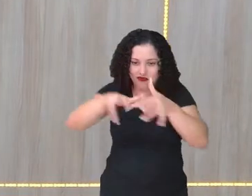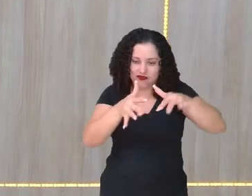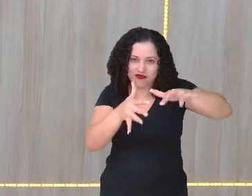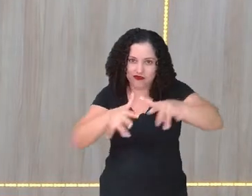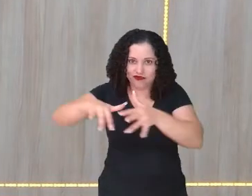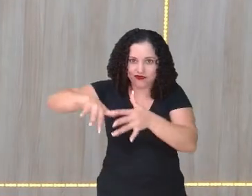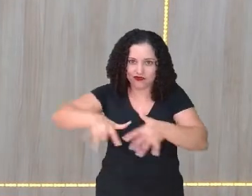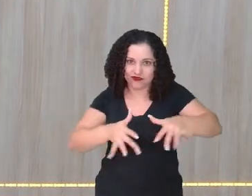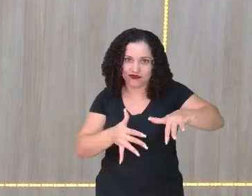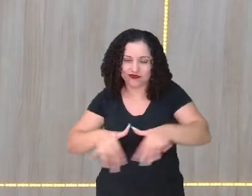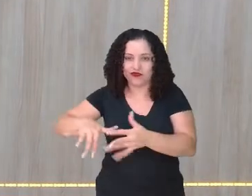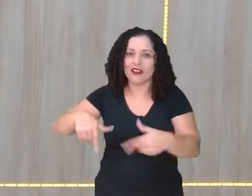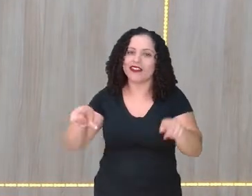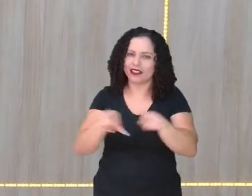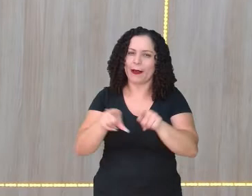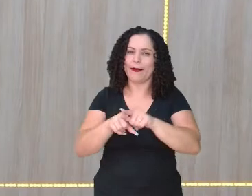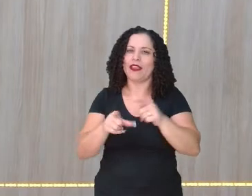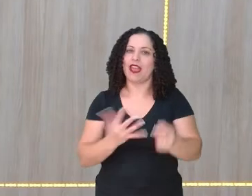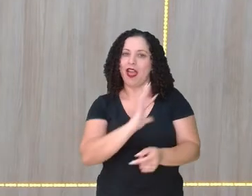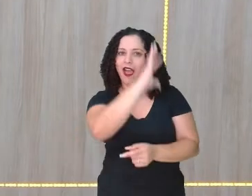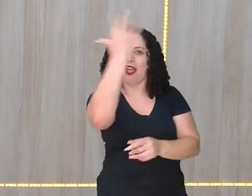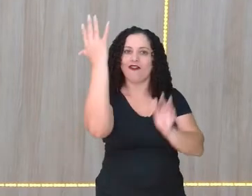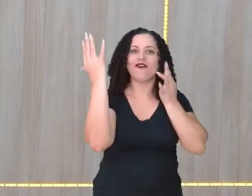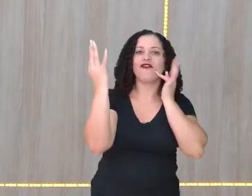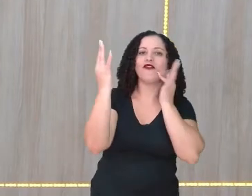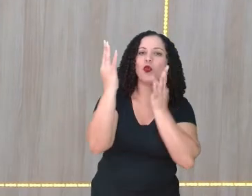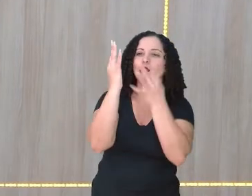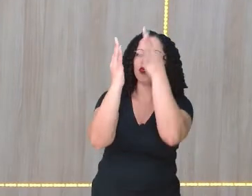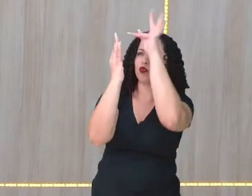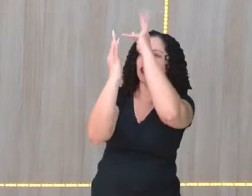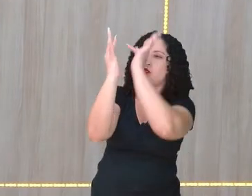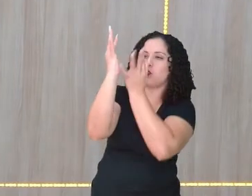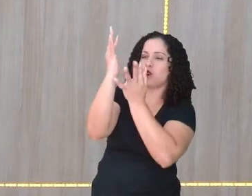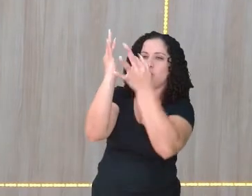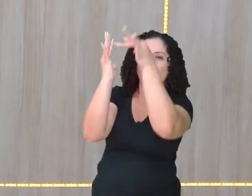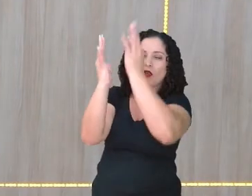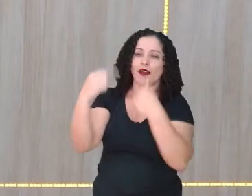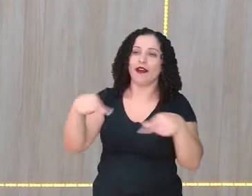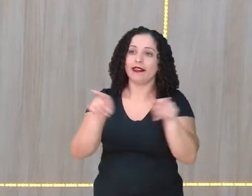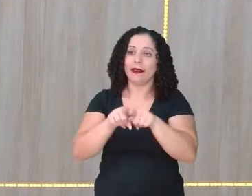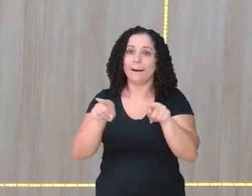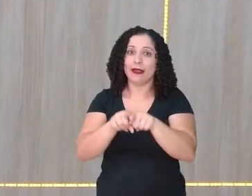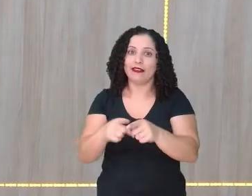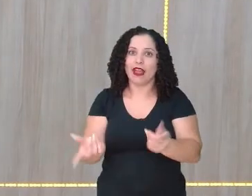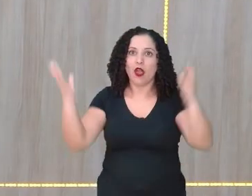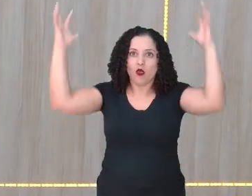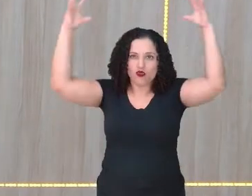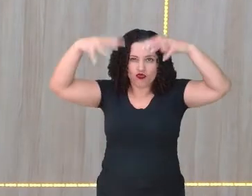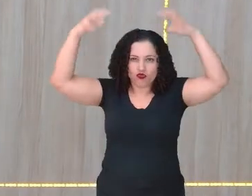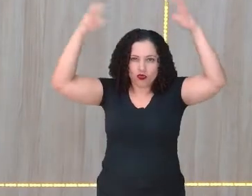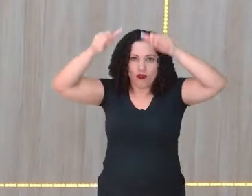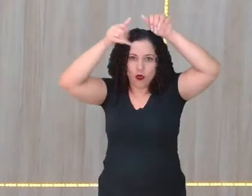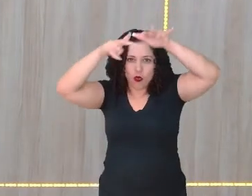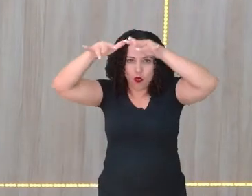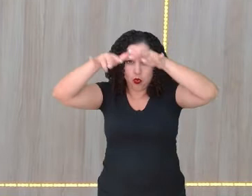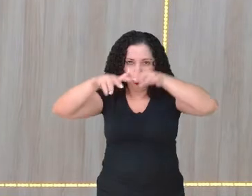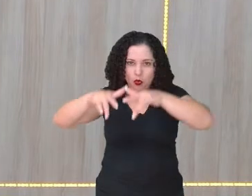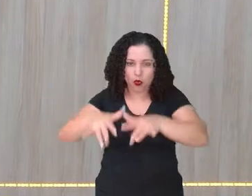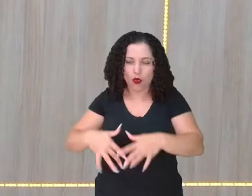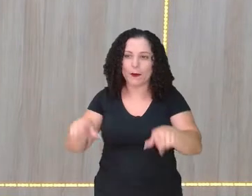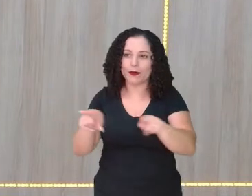outono com as frutas, eles colocam o mês que as folhas vão cair. Nós temos o inverno lá com a neve, que é o winter, e nós temos